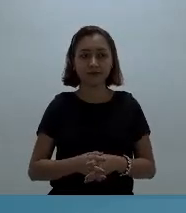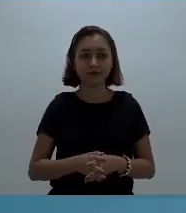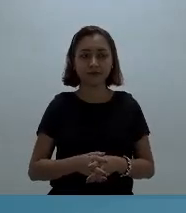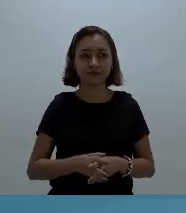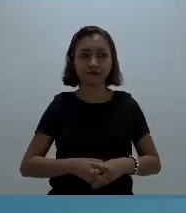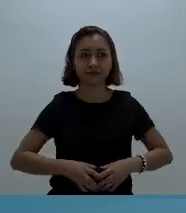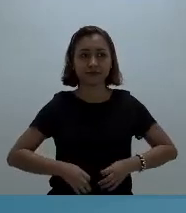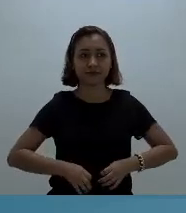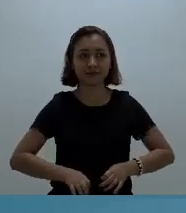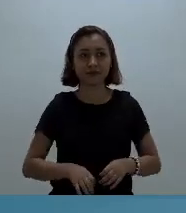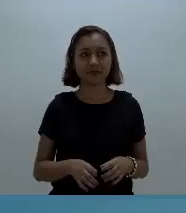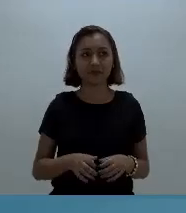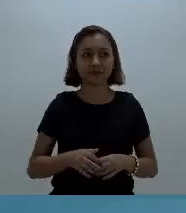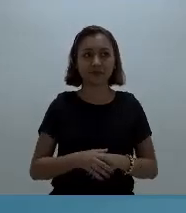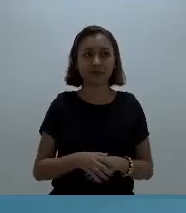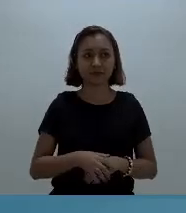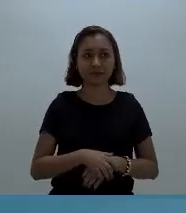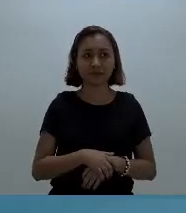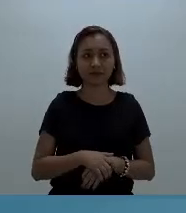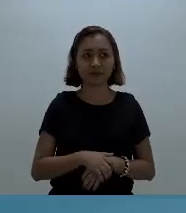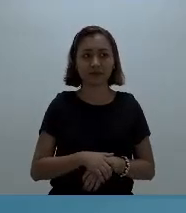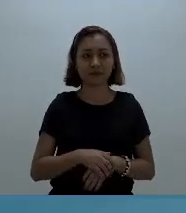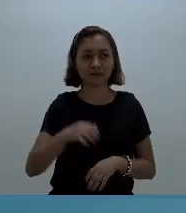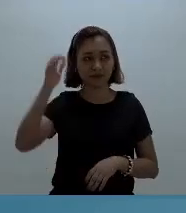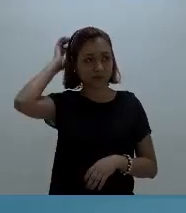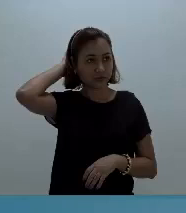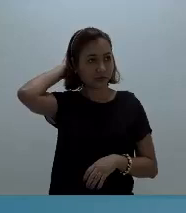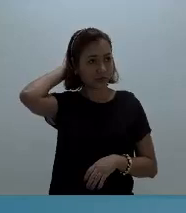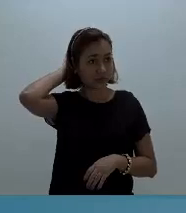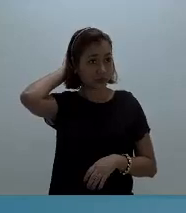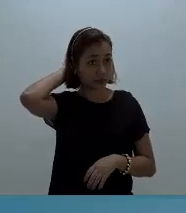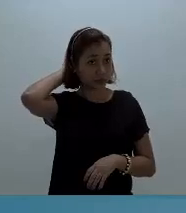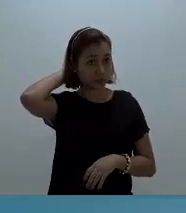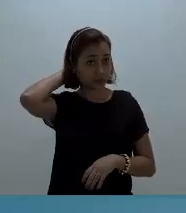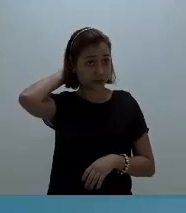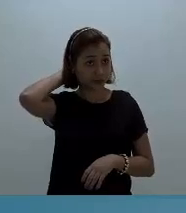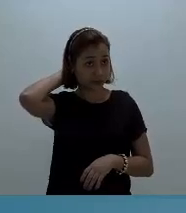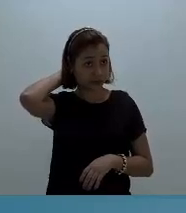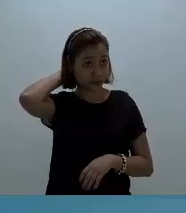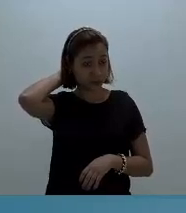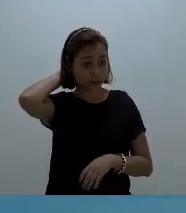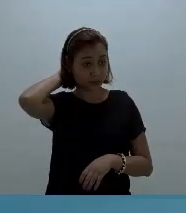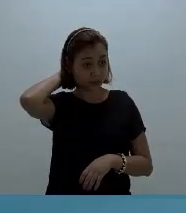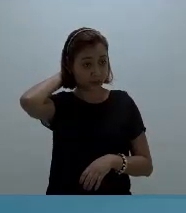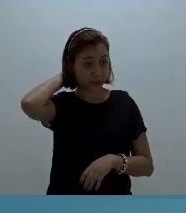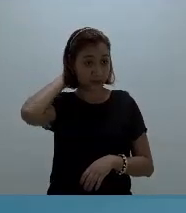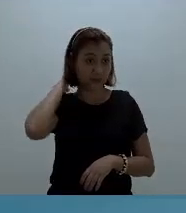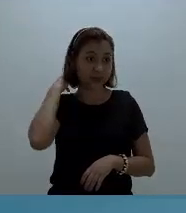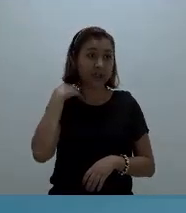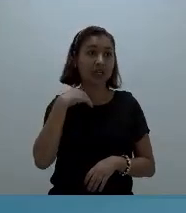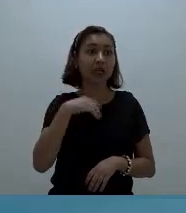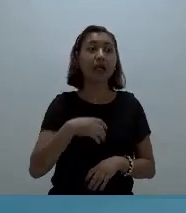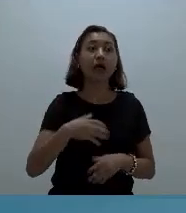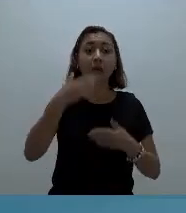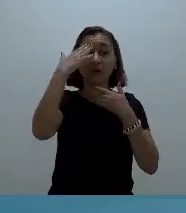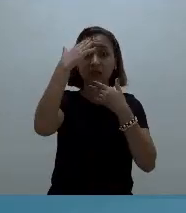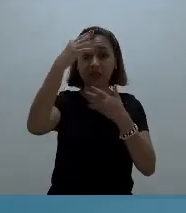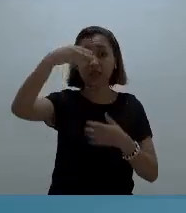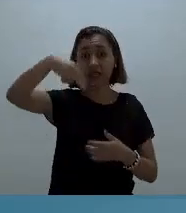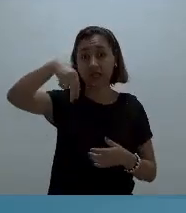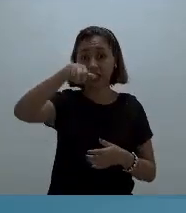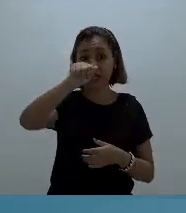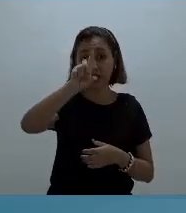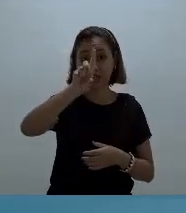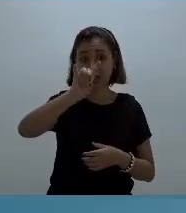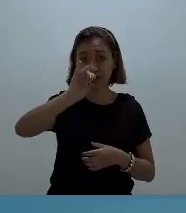incansável. A Nadine, incansável, que ficou os dois dias, a noite toda. E